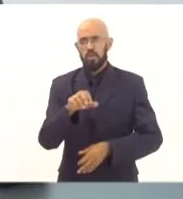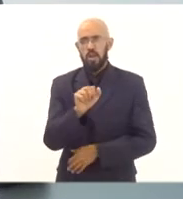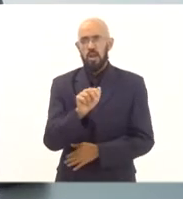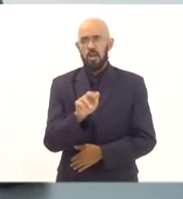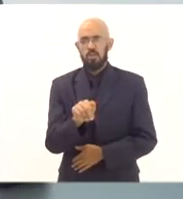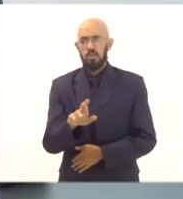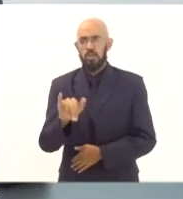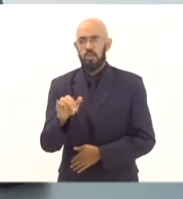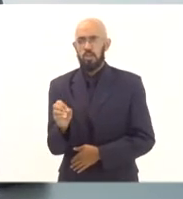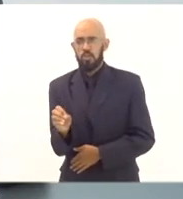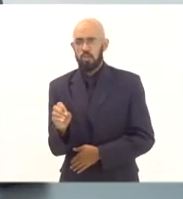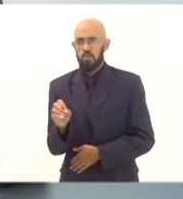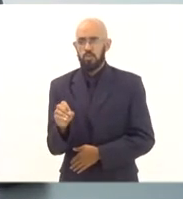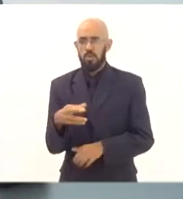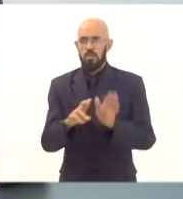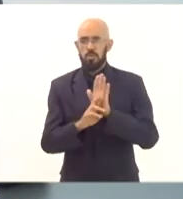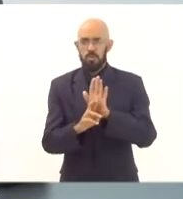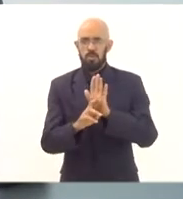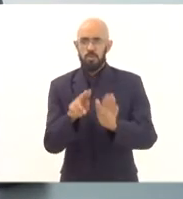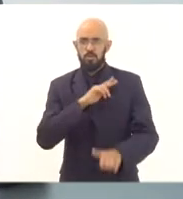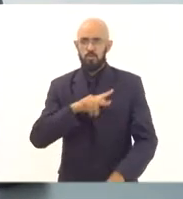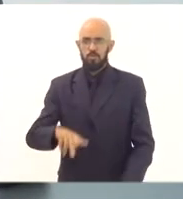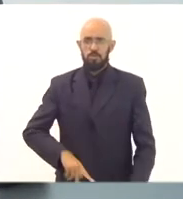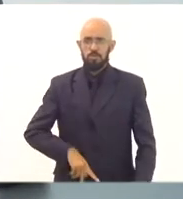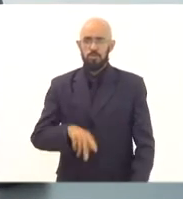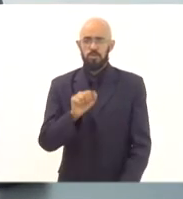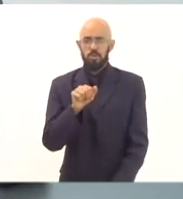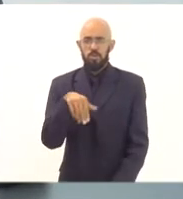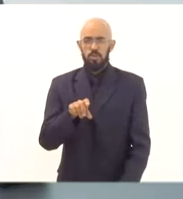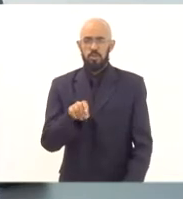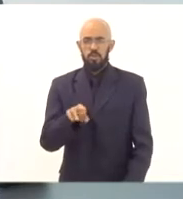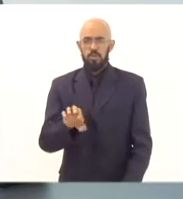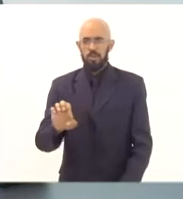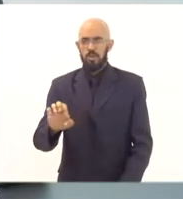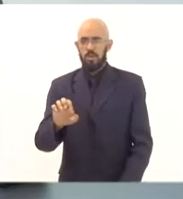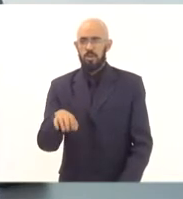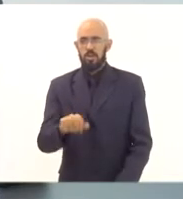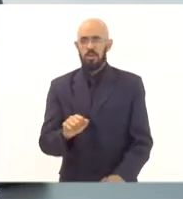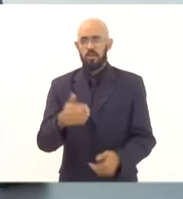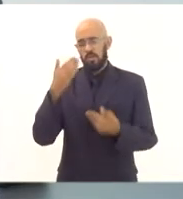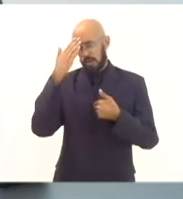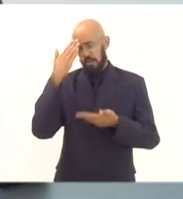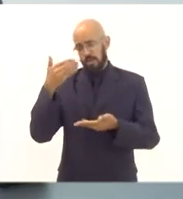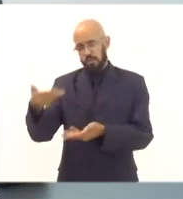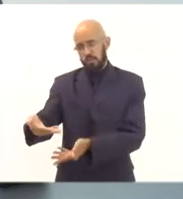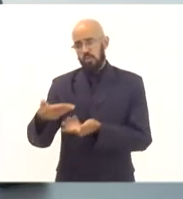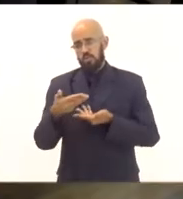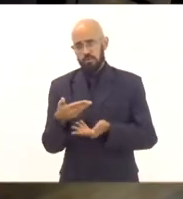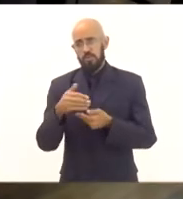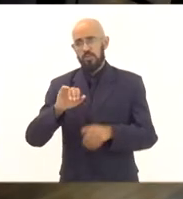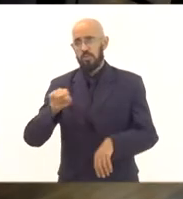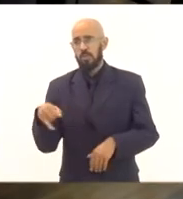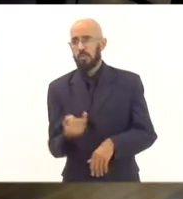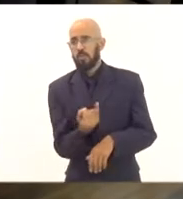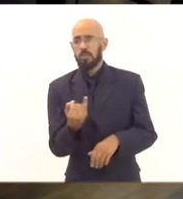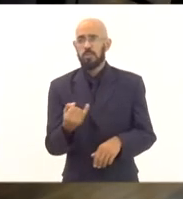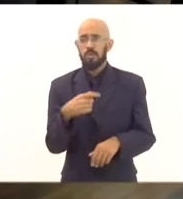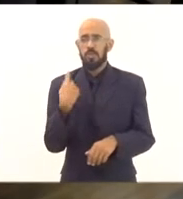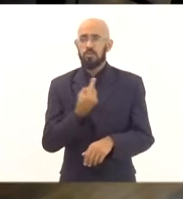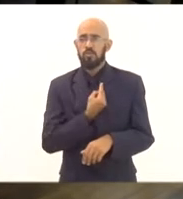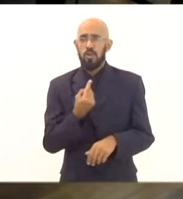a representar o presidente André é agradeço bastante o convite que é uma oportunidade da gente